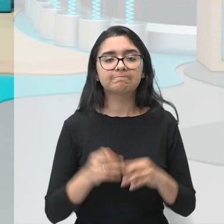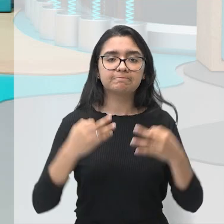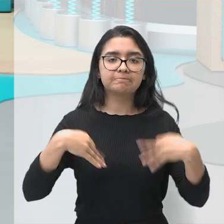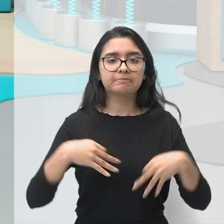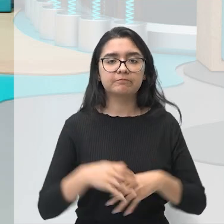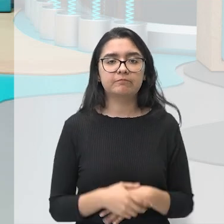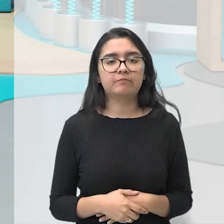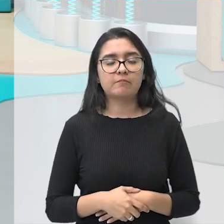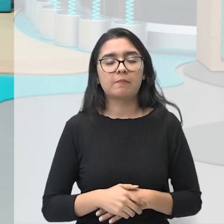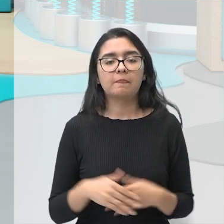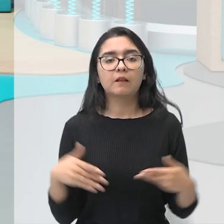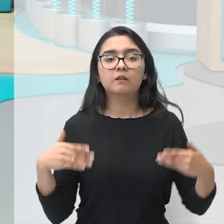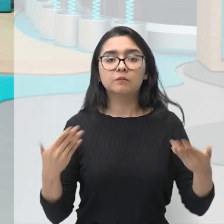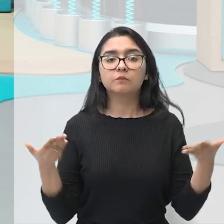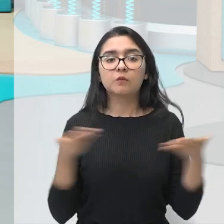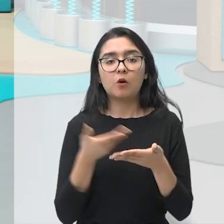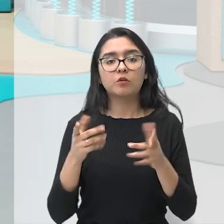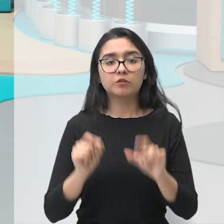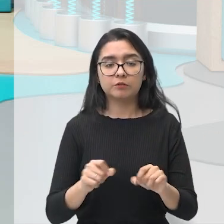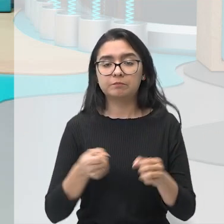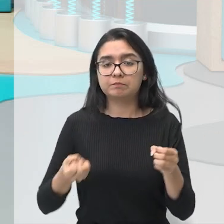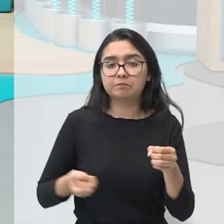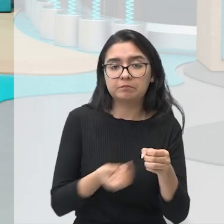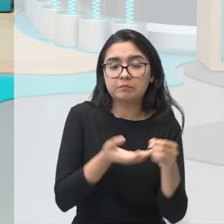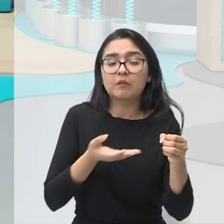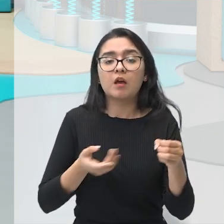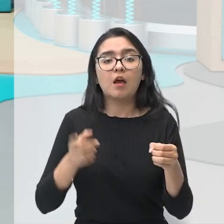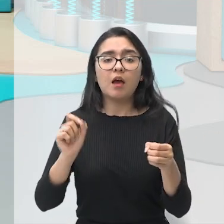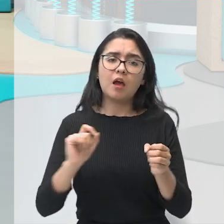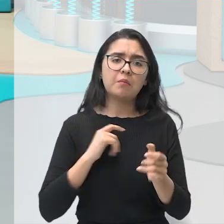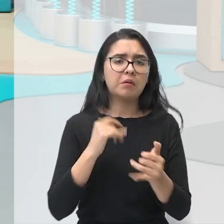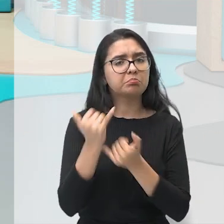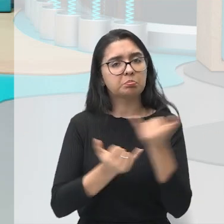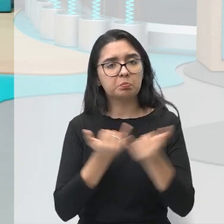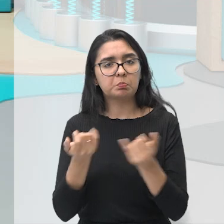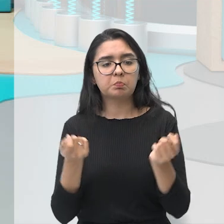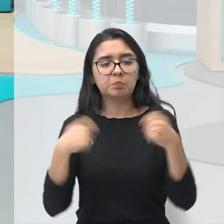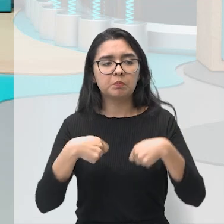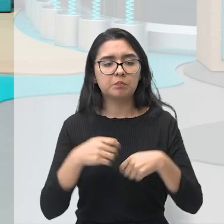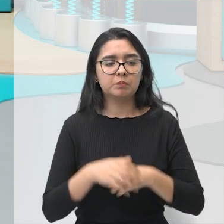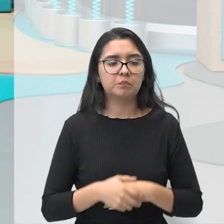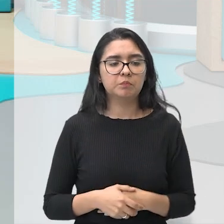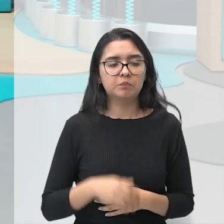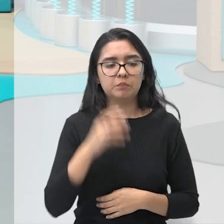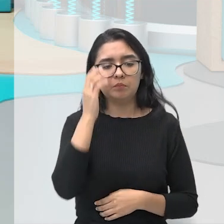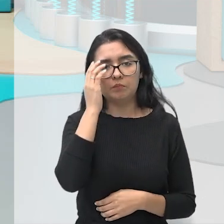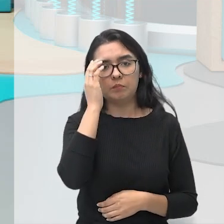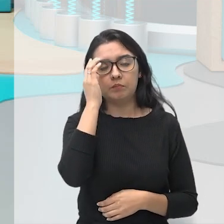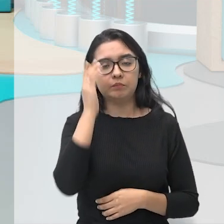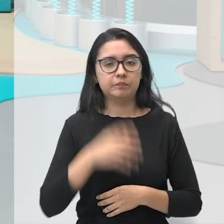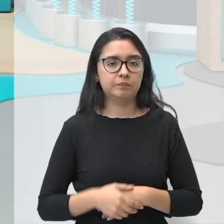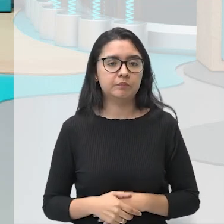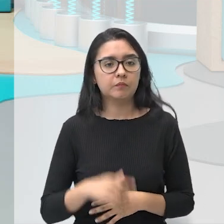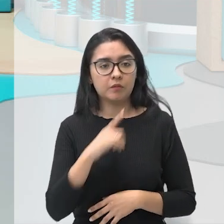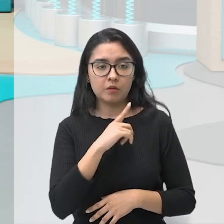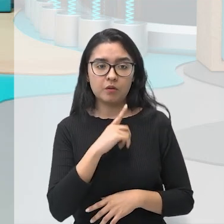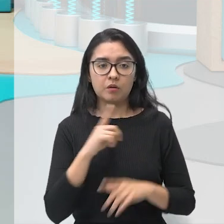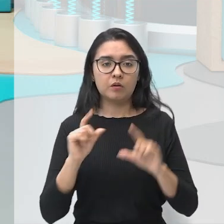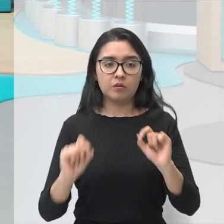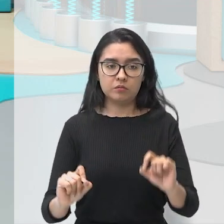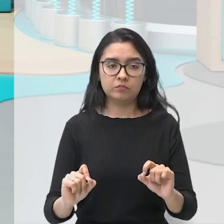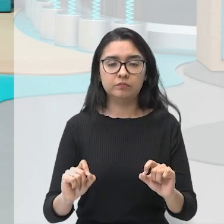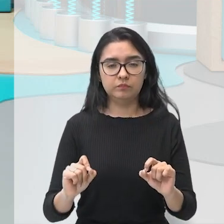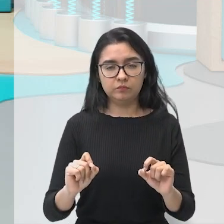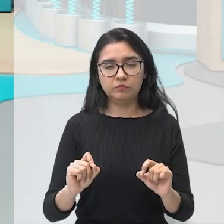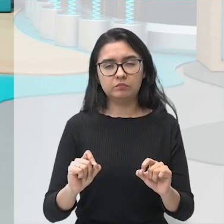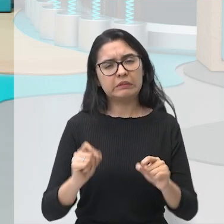Perfeito? Hoje, a bocha ela é uma maneira de se divertir, com a companhia ali agradável de amigos, de